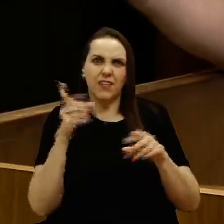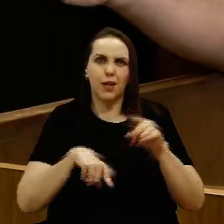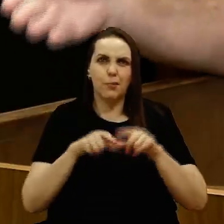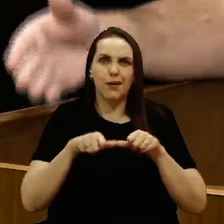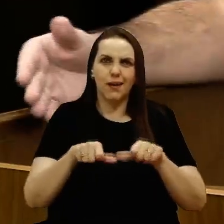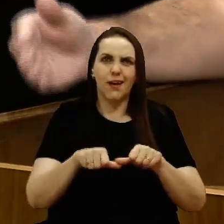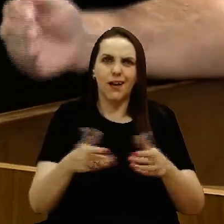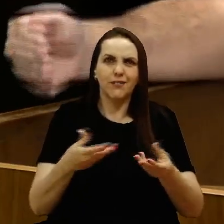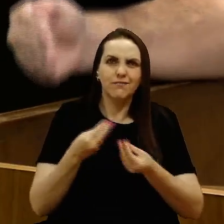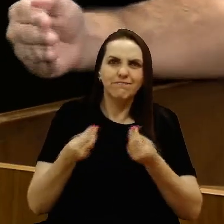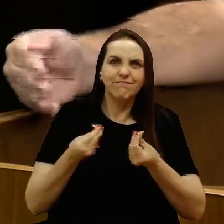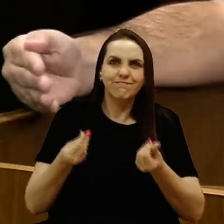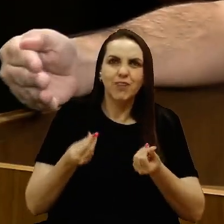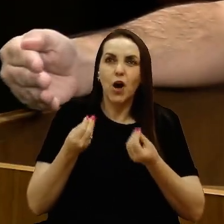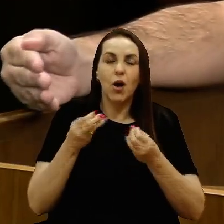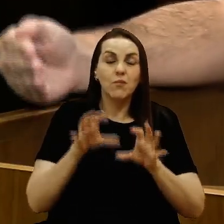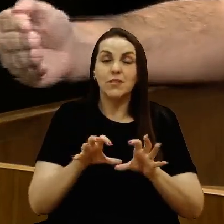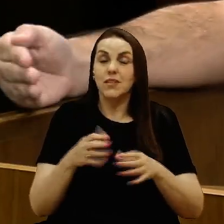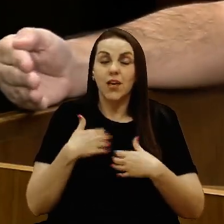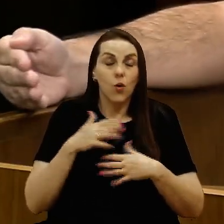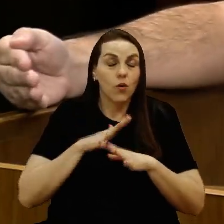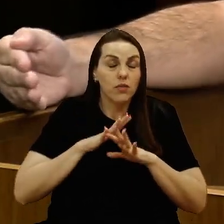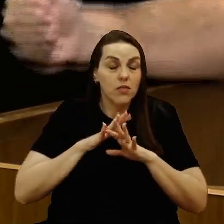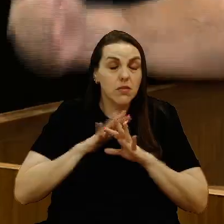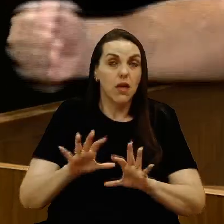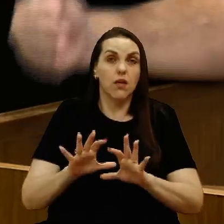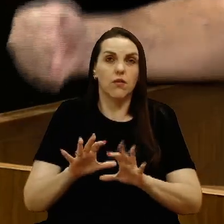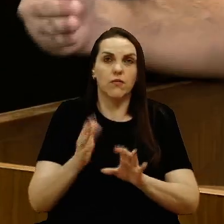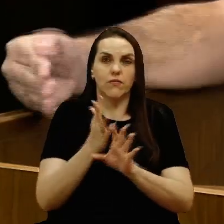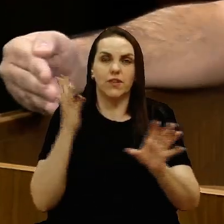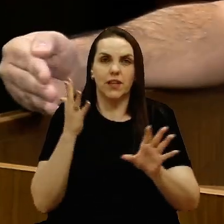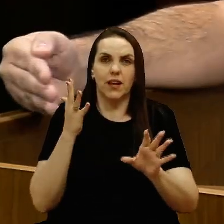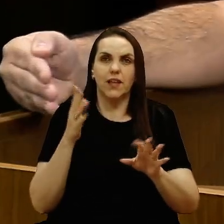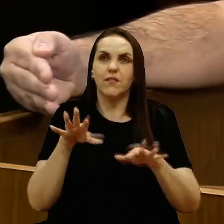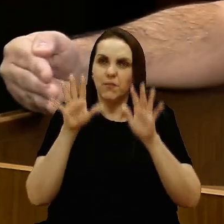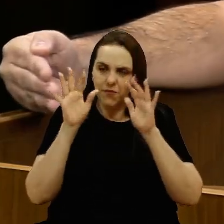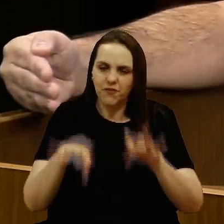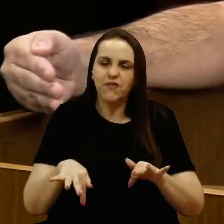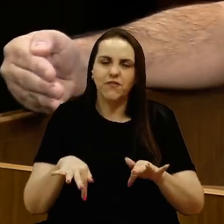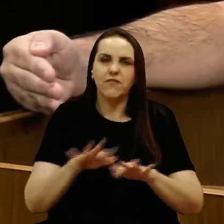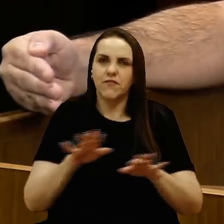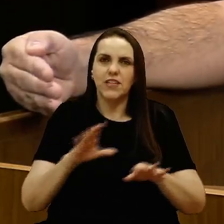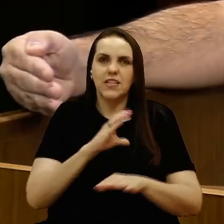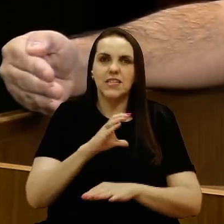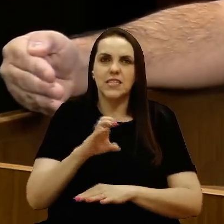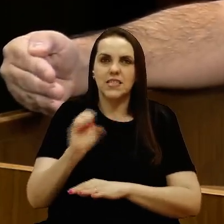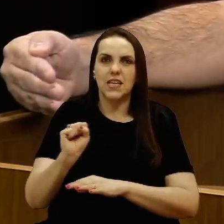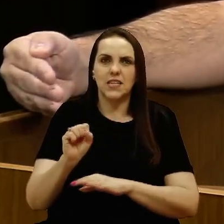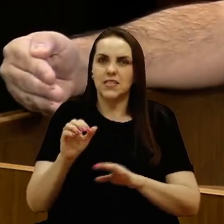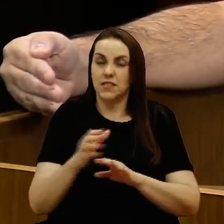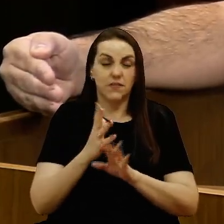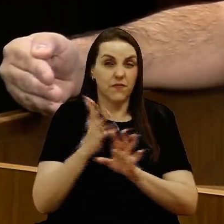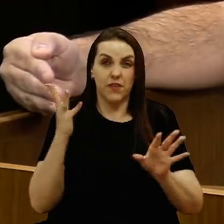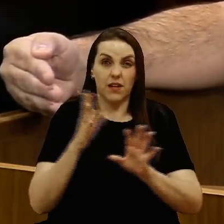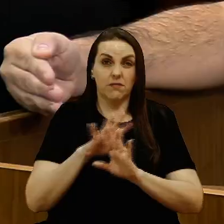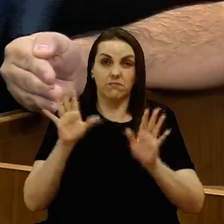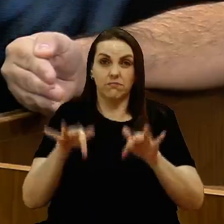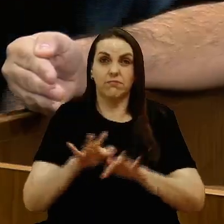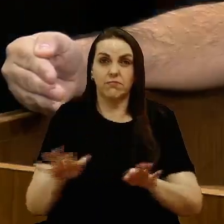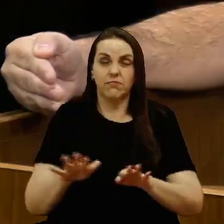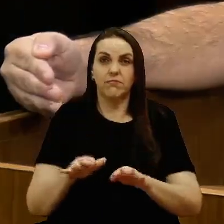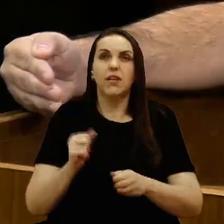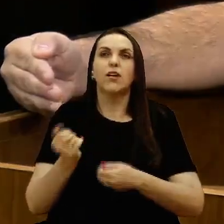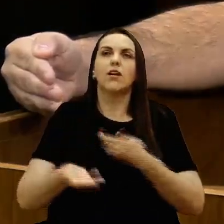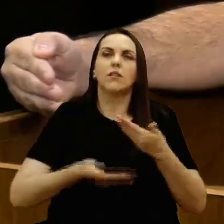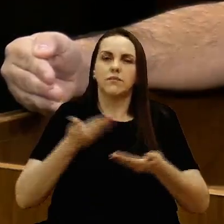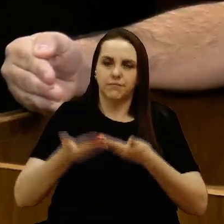Eu odeio fila e nós vamos acabar com essa fila do CES, isso eu garanto para vocês. Então, nós estamos em tratativa com esse novo local, o complexo